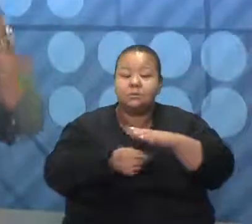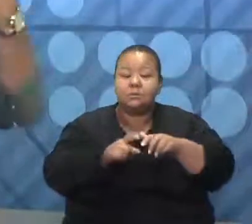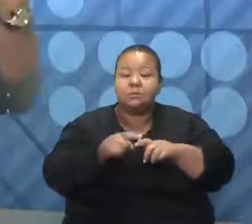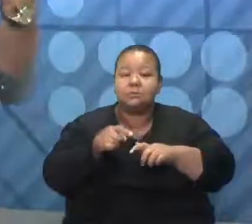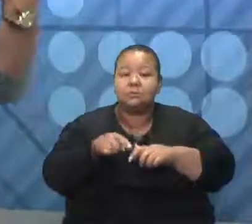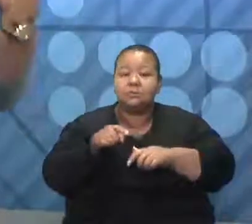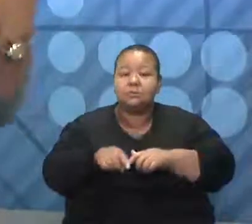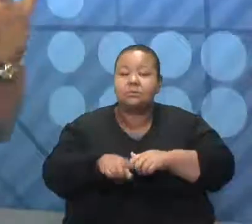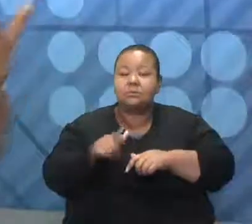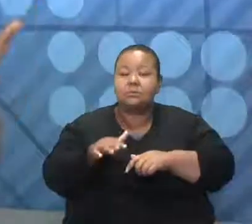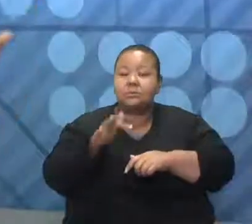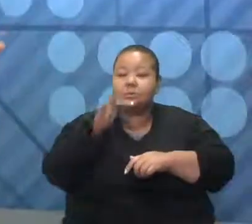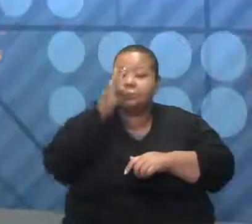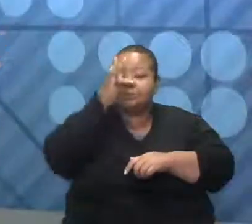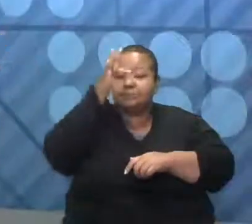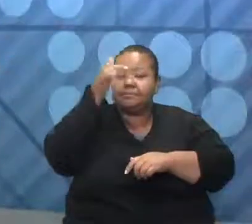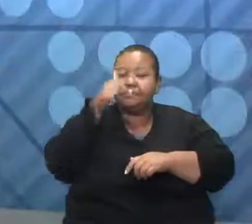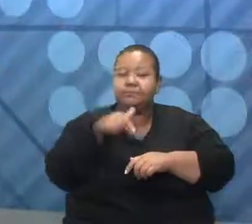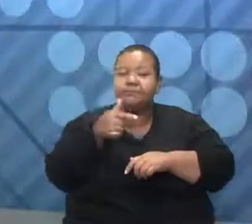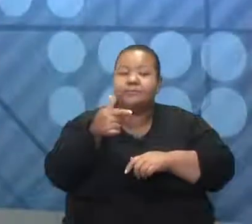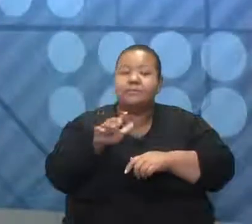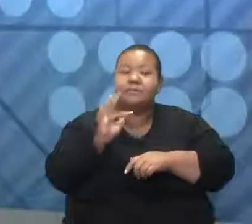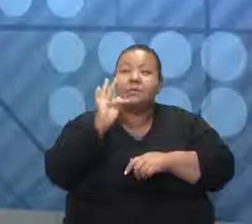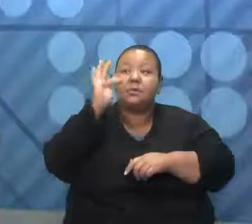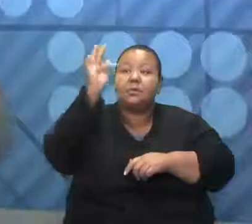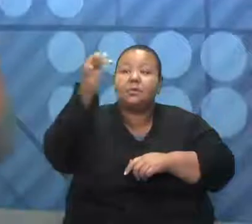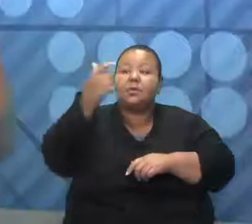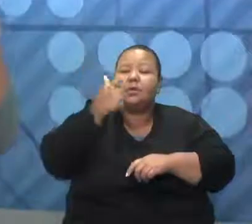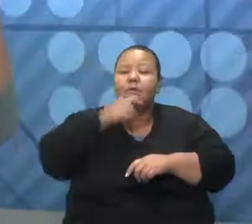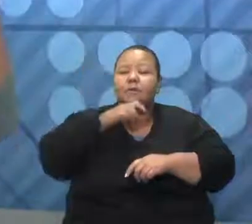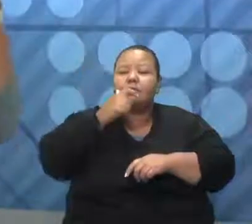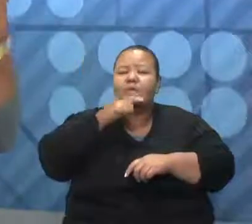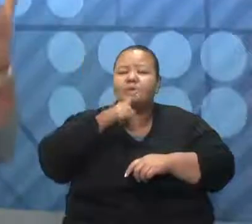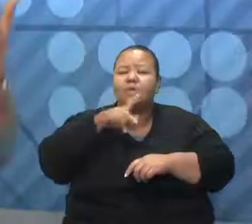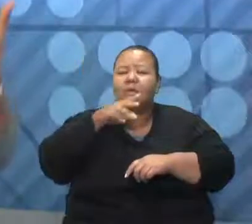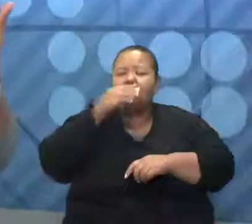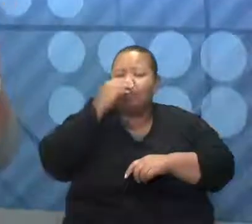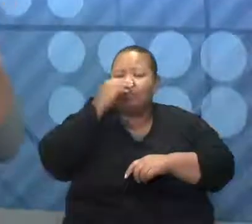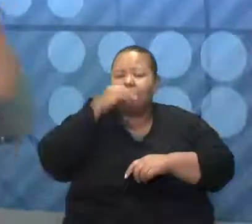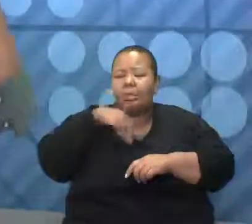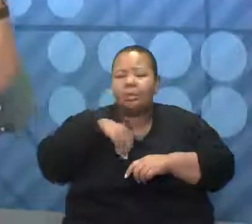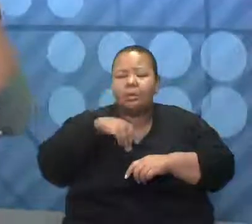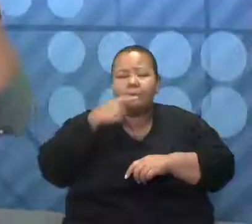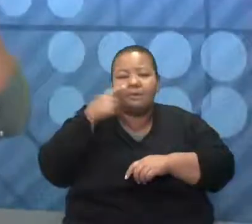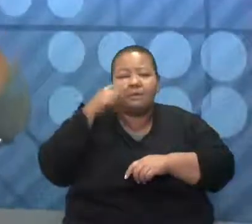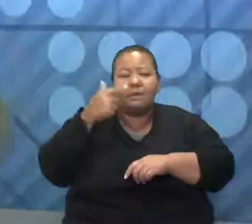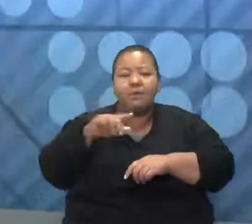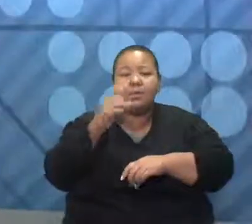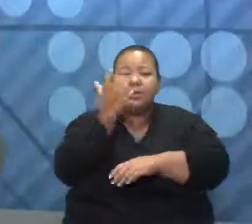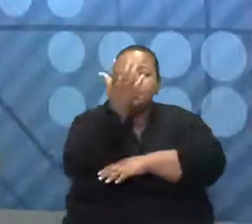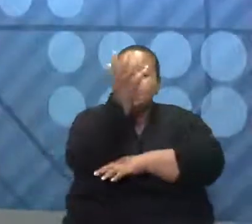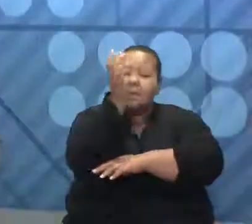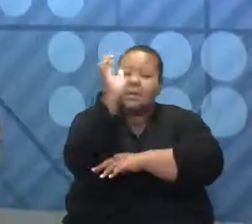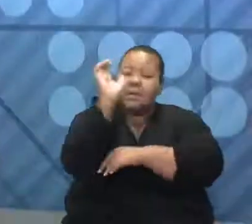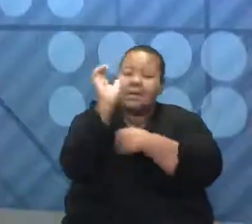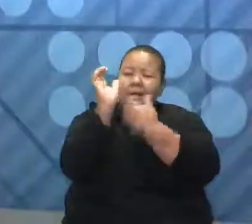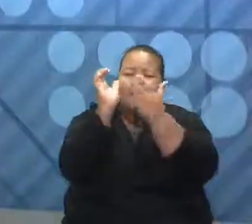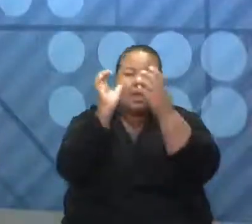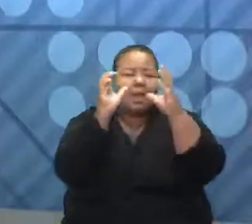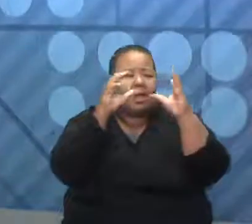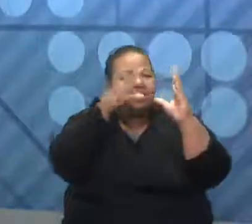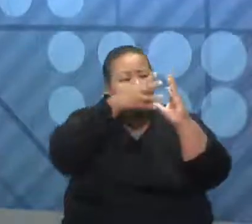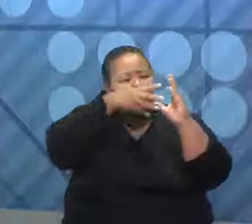a consequência vai aparecer nesses frutos depois. Vai aparecer depois nos galhos, naquela parte mais